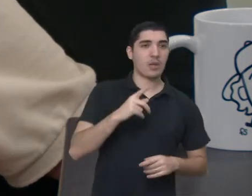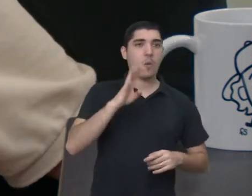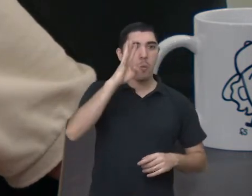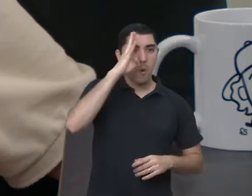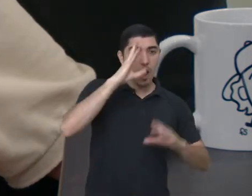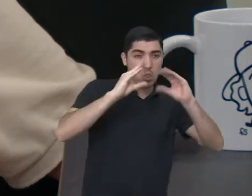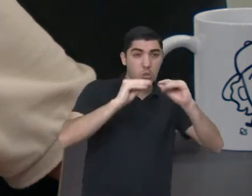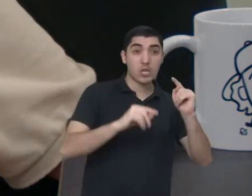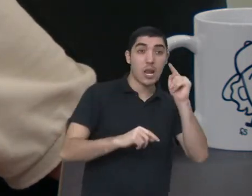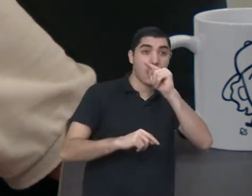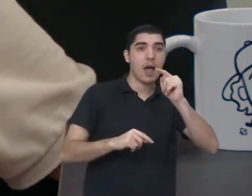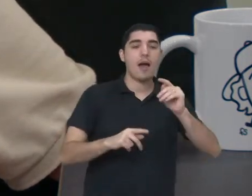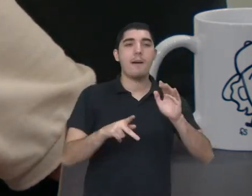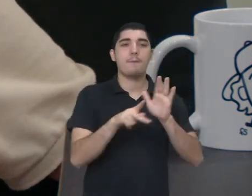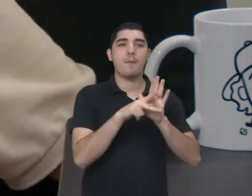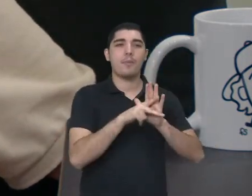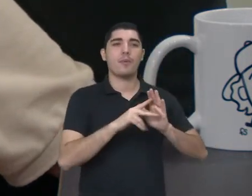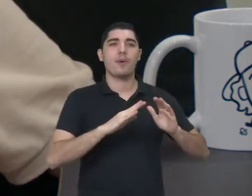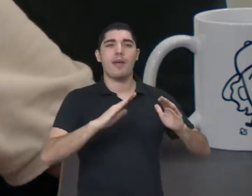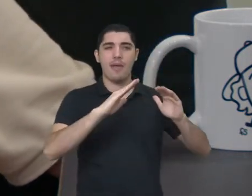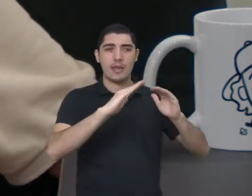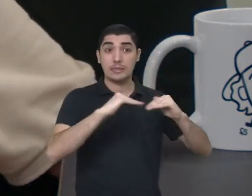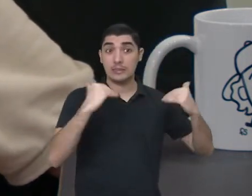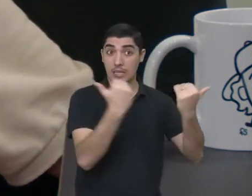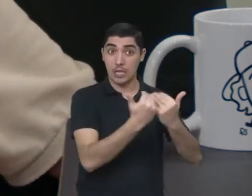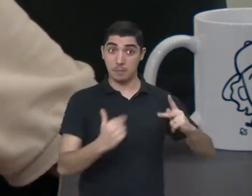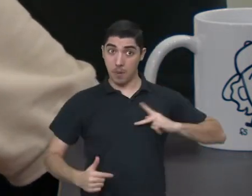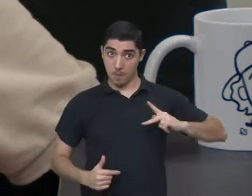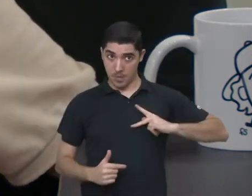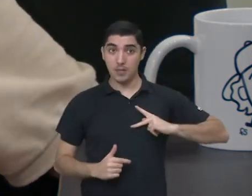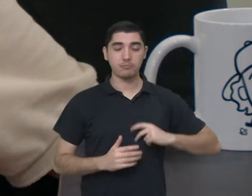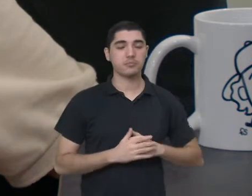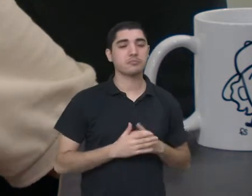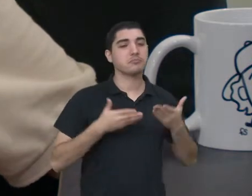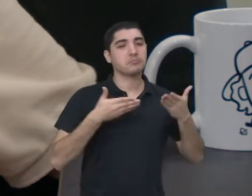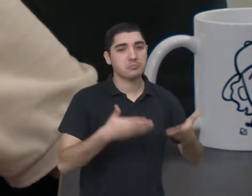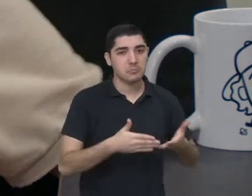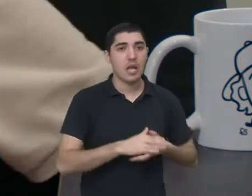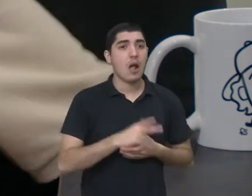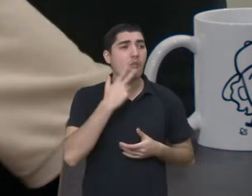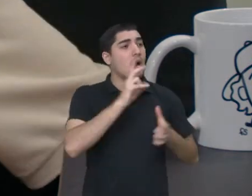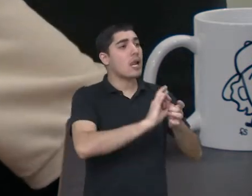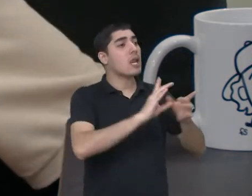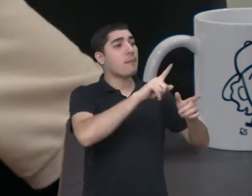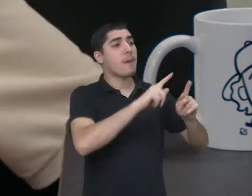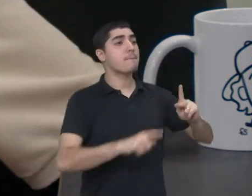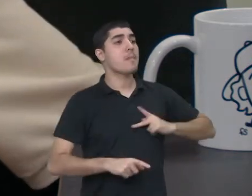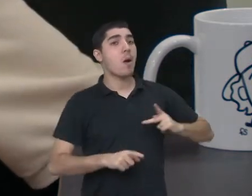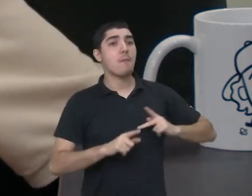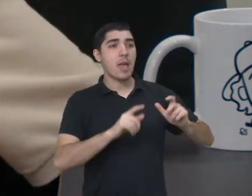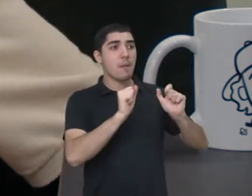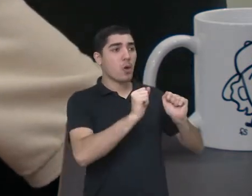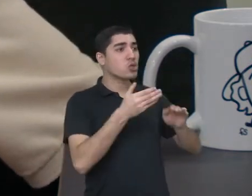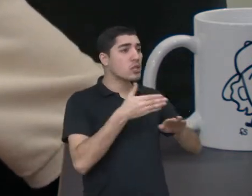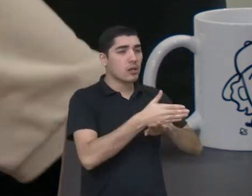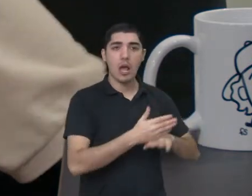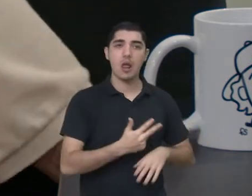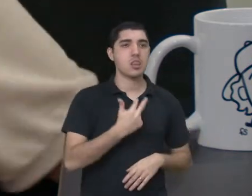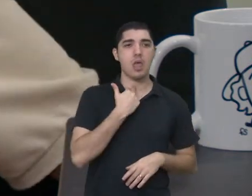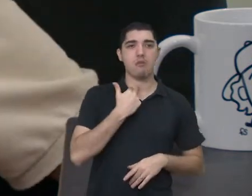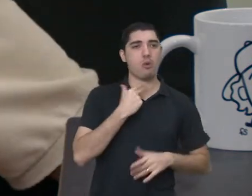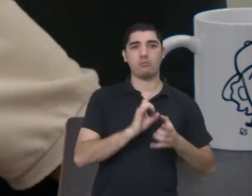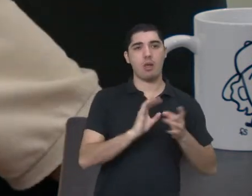mas entristece você ver algo que você trabalhou anos e se enfraquecendo? Entristece pelo seguinte, rádio é como se fosse um livro, você está lendo, você